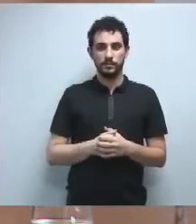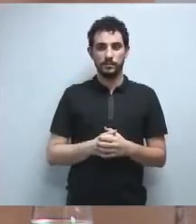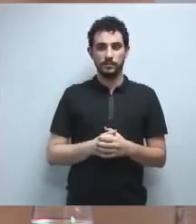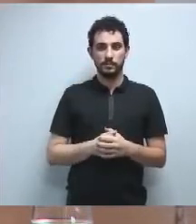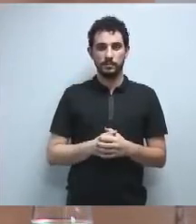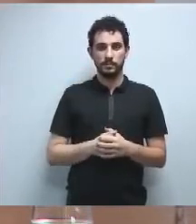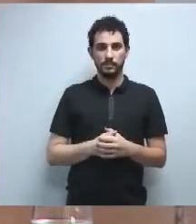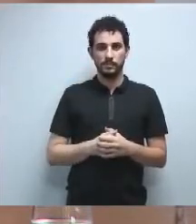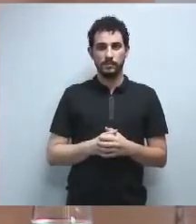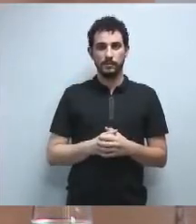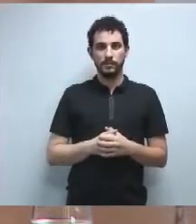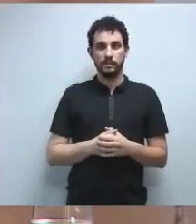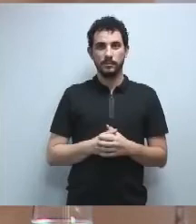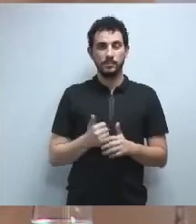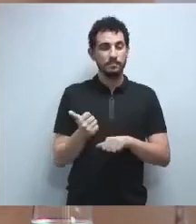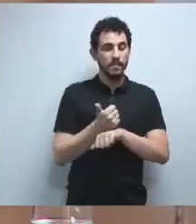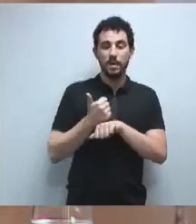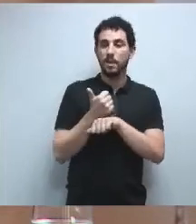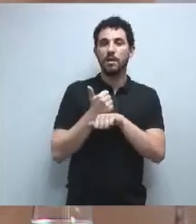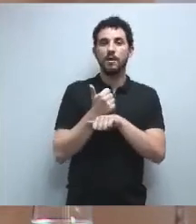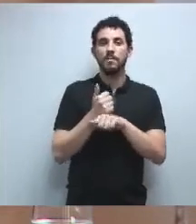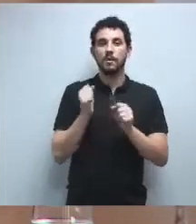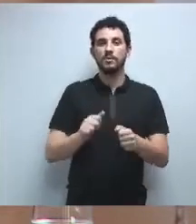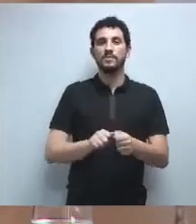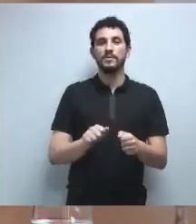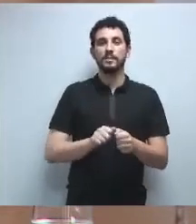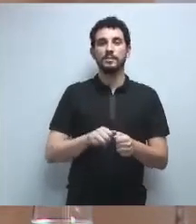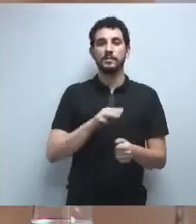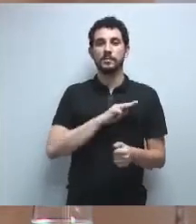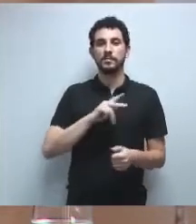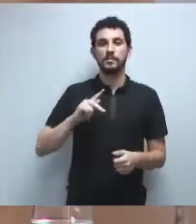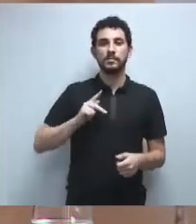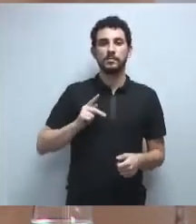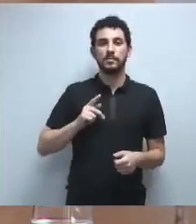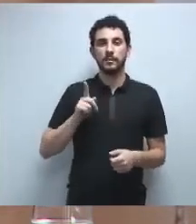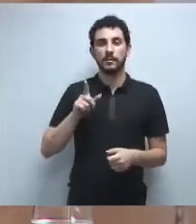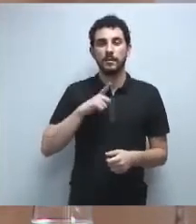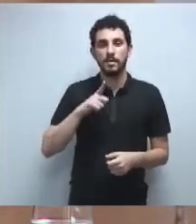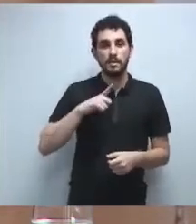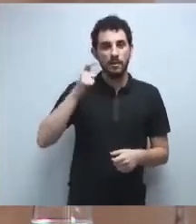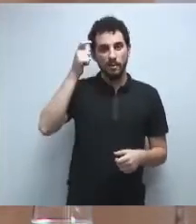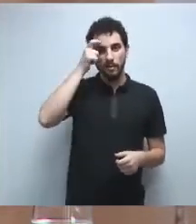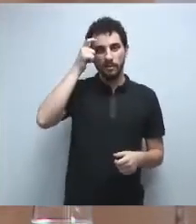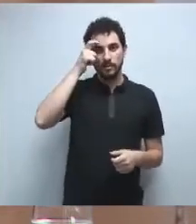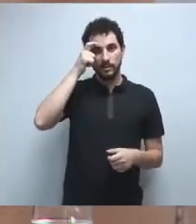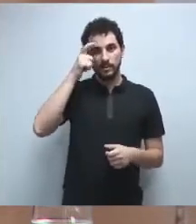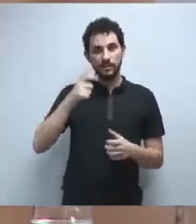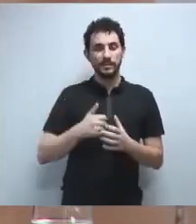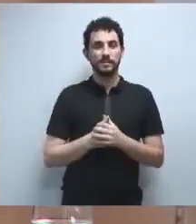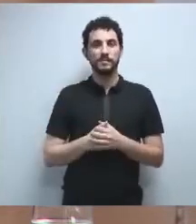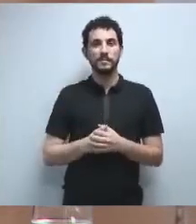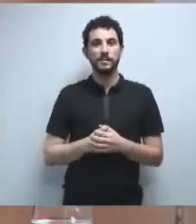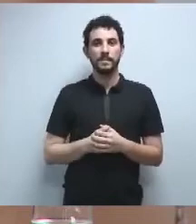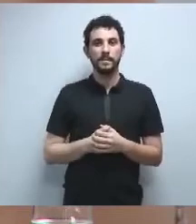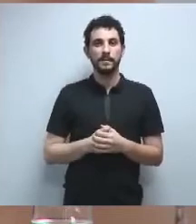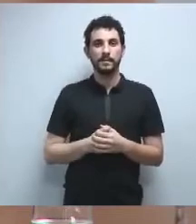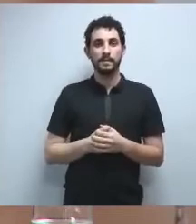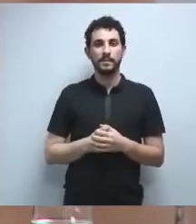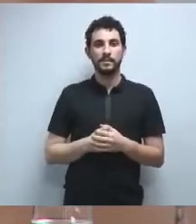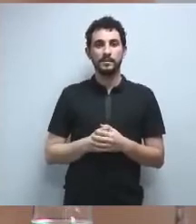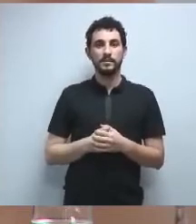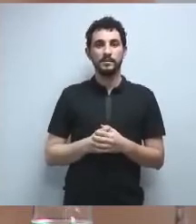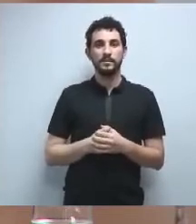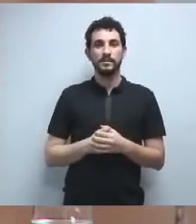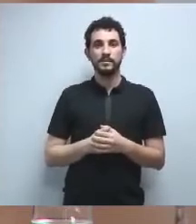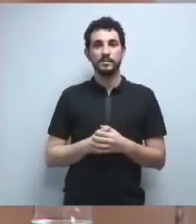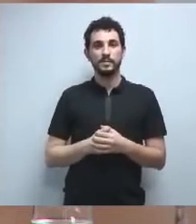é o que melhor pode fazer o ministério público tem isso como consciência agora quando eu falo defender o regime